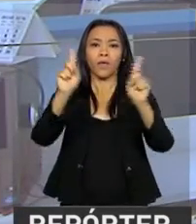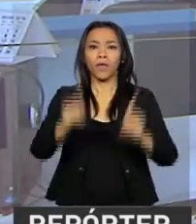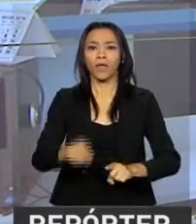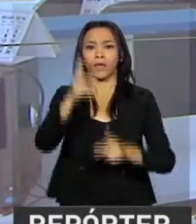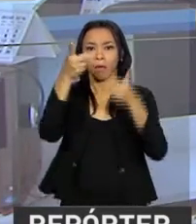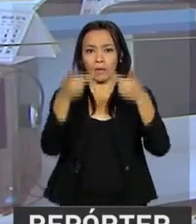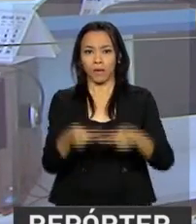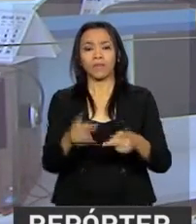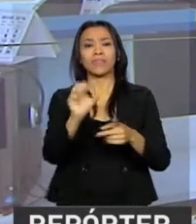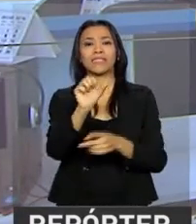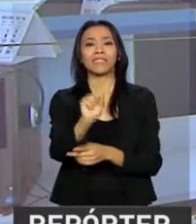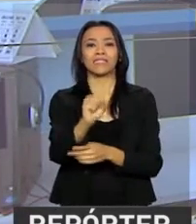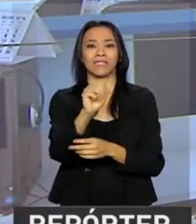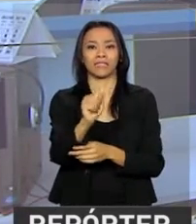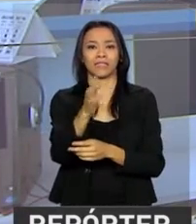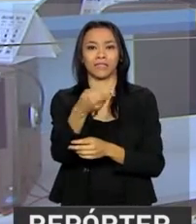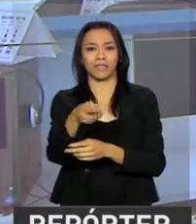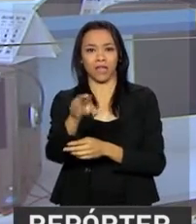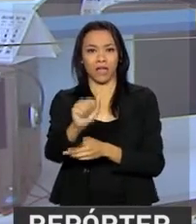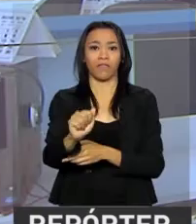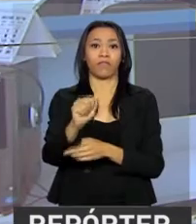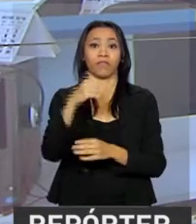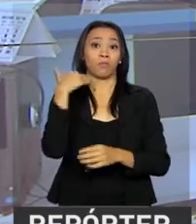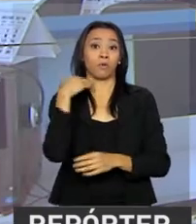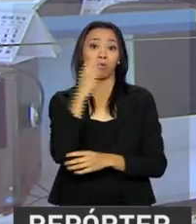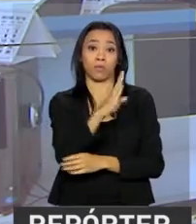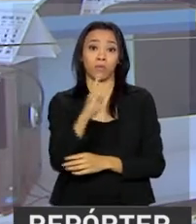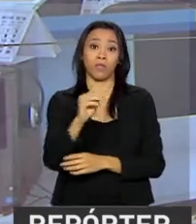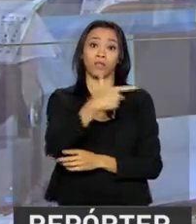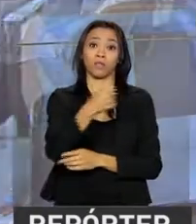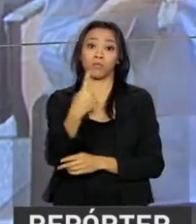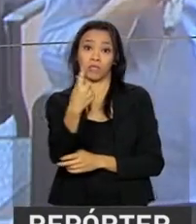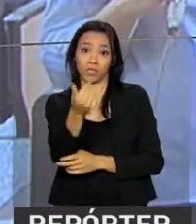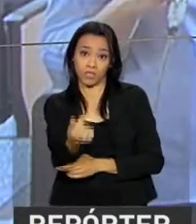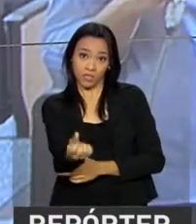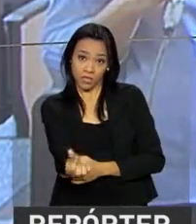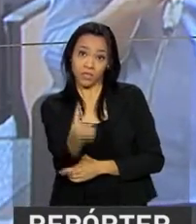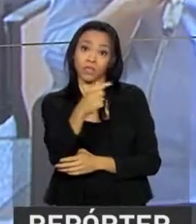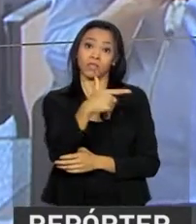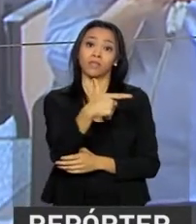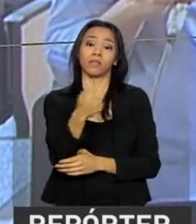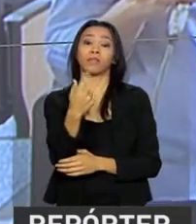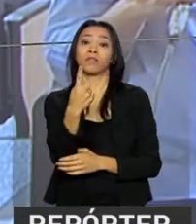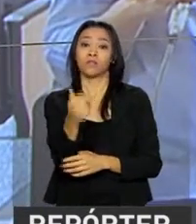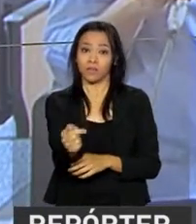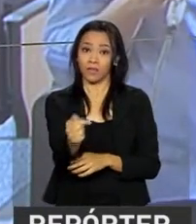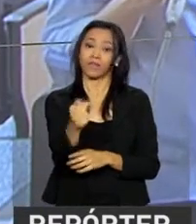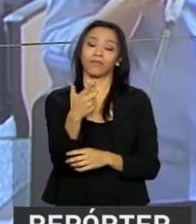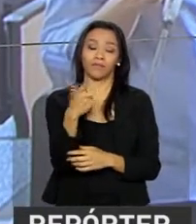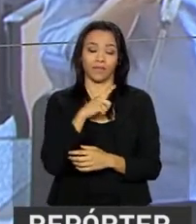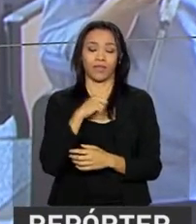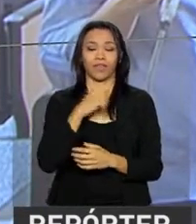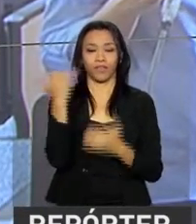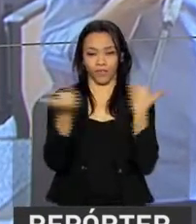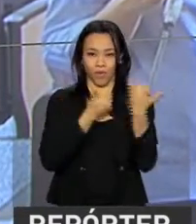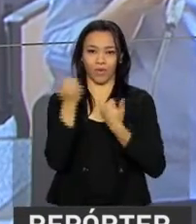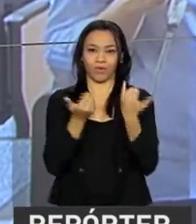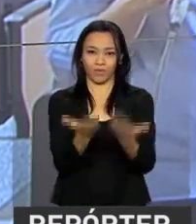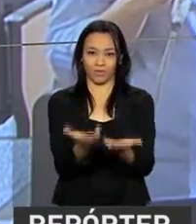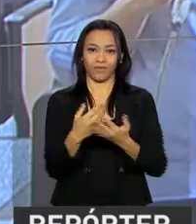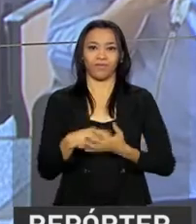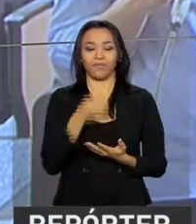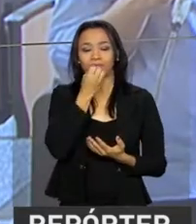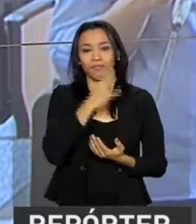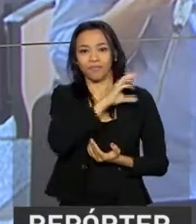do banco do brasil 2016 2017 a repórter paula de worth tem as informações ao vivo foi paola bom dia pra